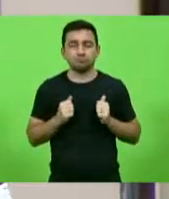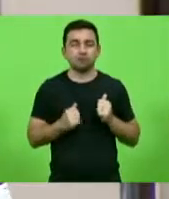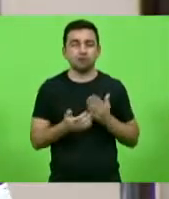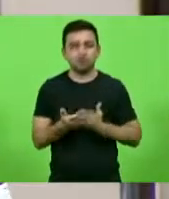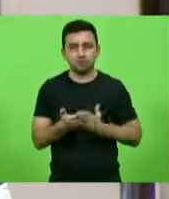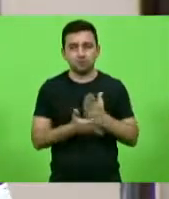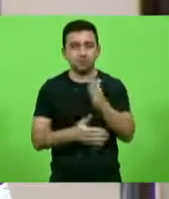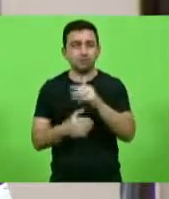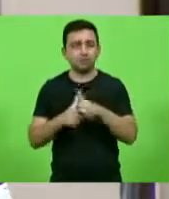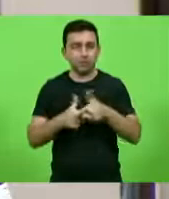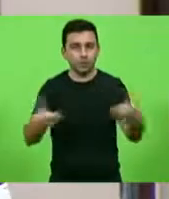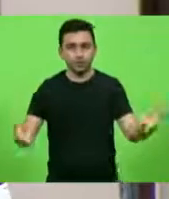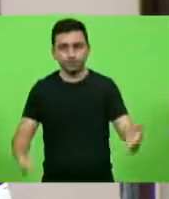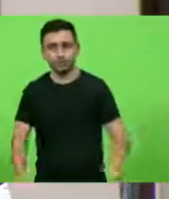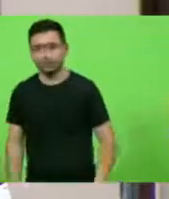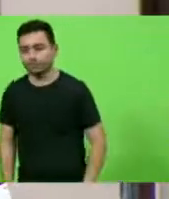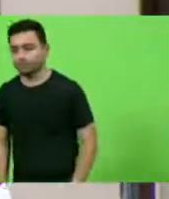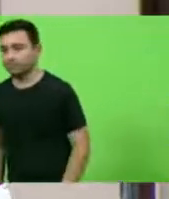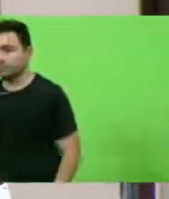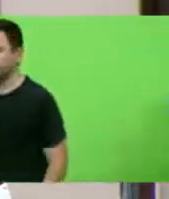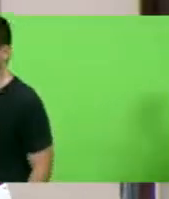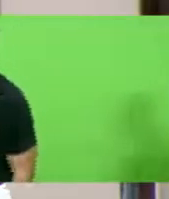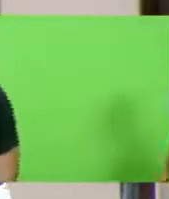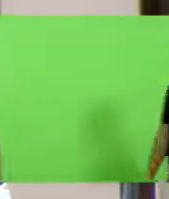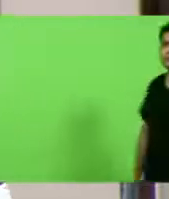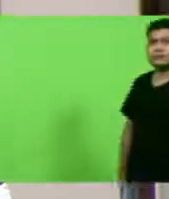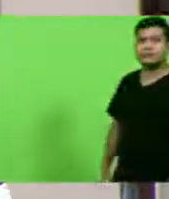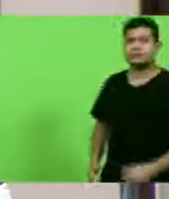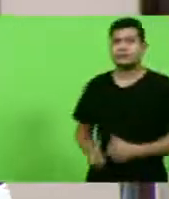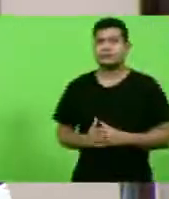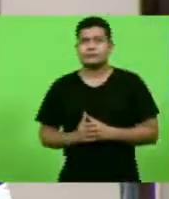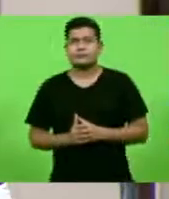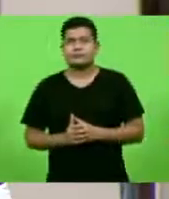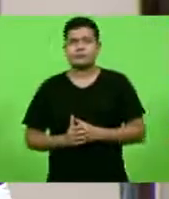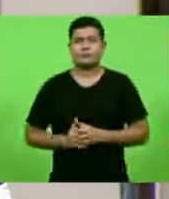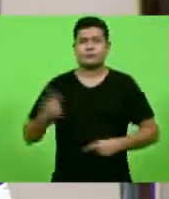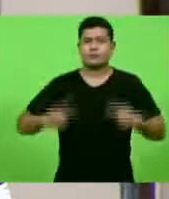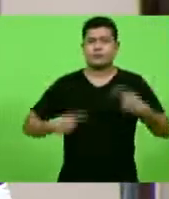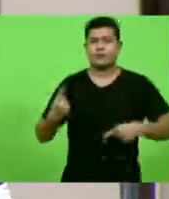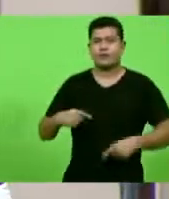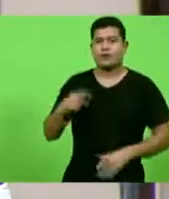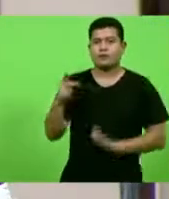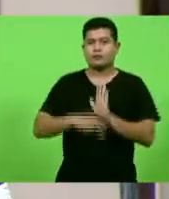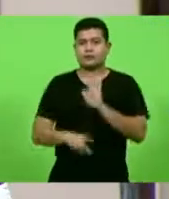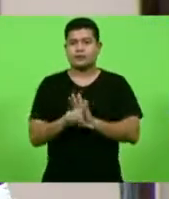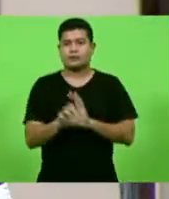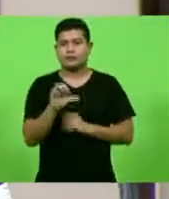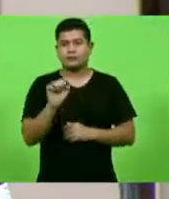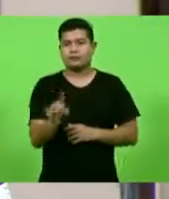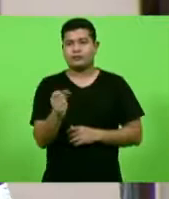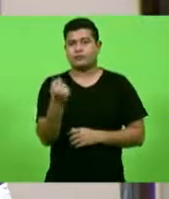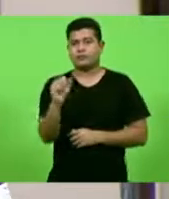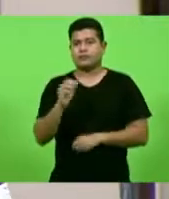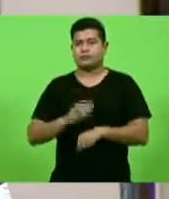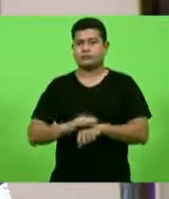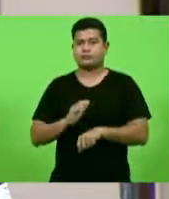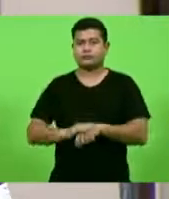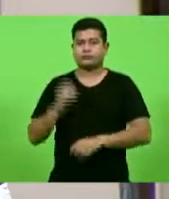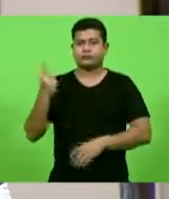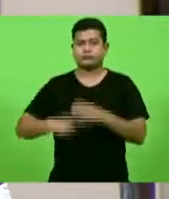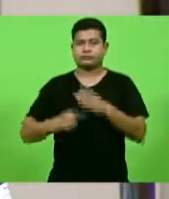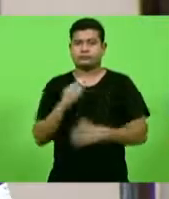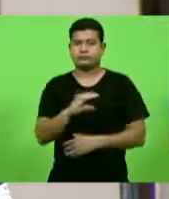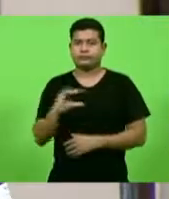Aprovado por maioria. Discussão e votação em turno único do projeto de lei 90.8/2021, autor Comissão de Constituição